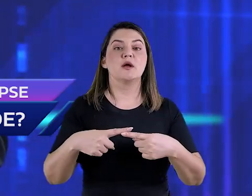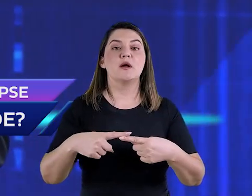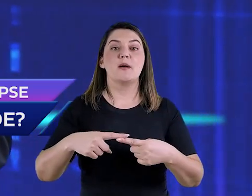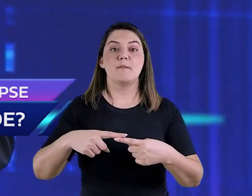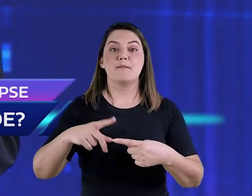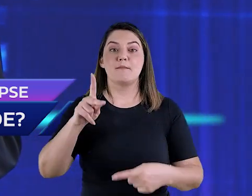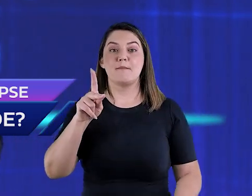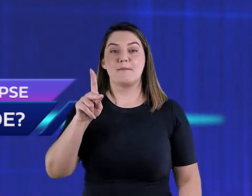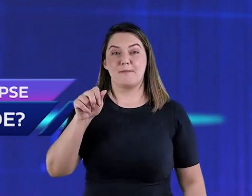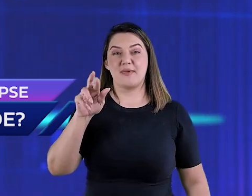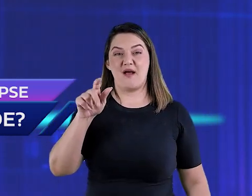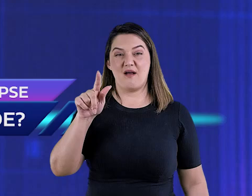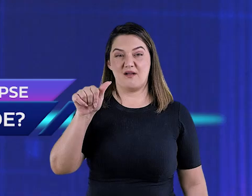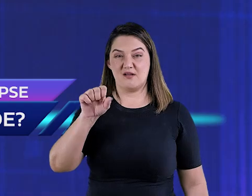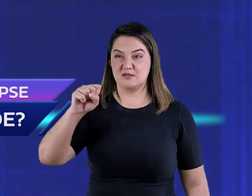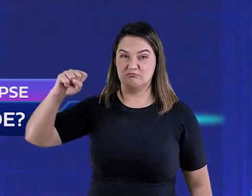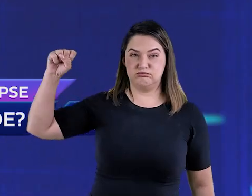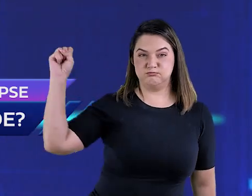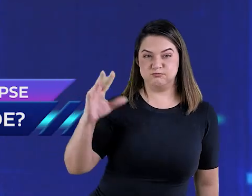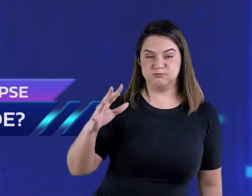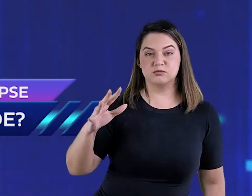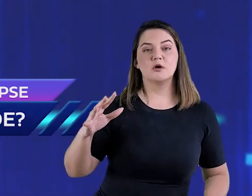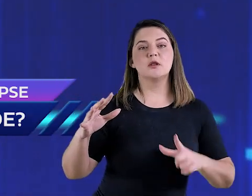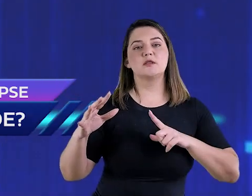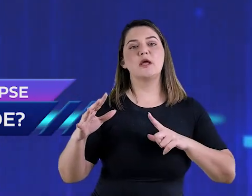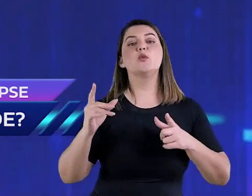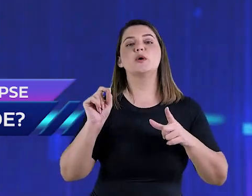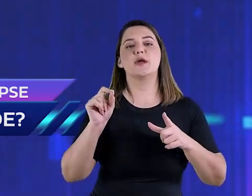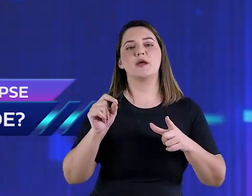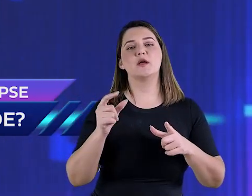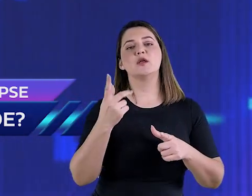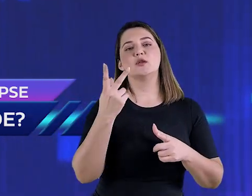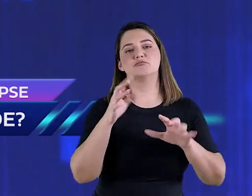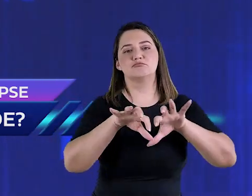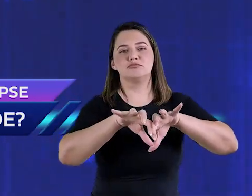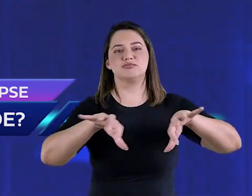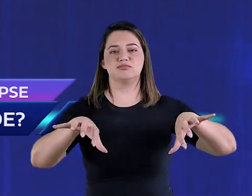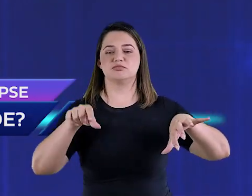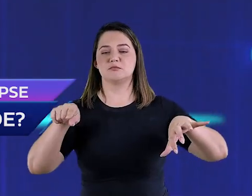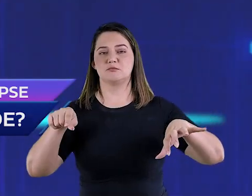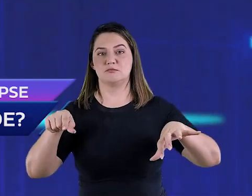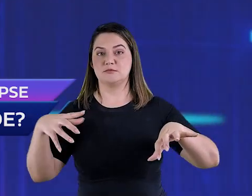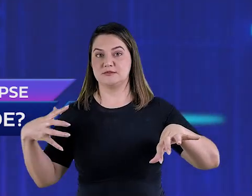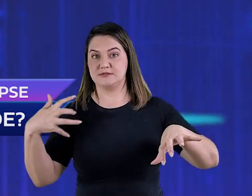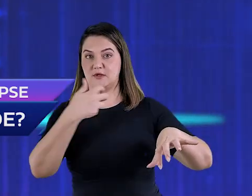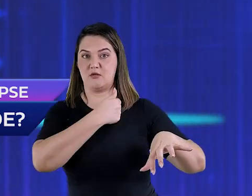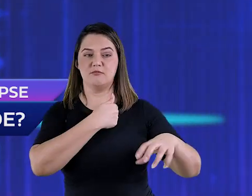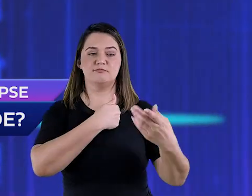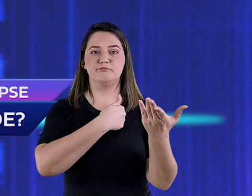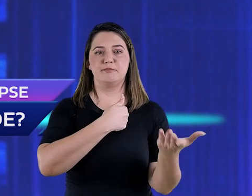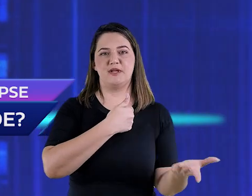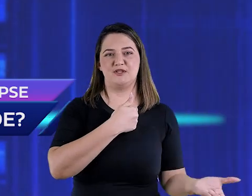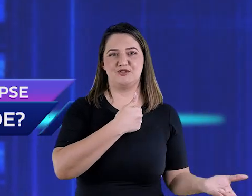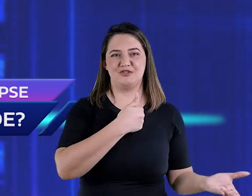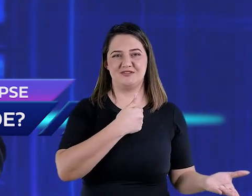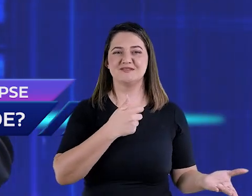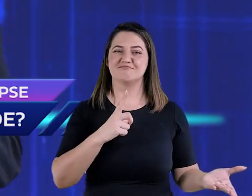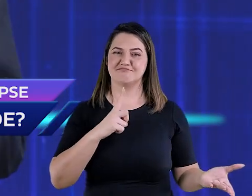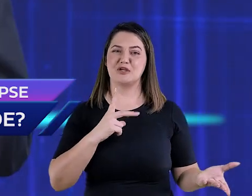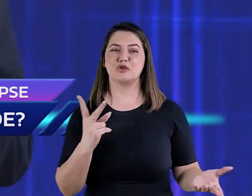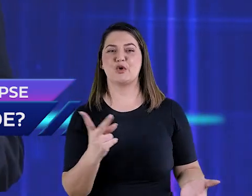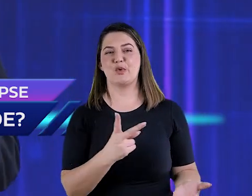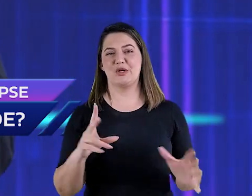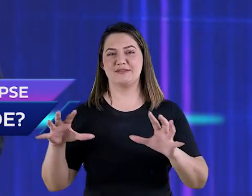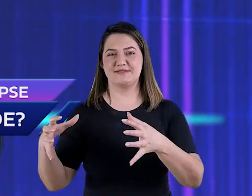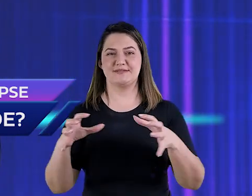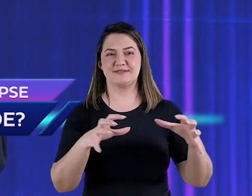caindo, encontramos o contraste entre os que se perdem e os que se salvam. Mas nesse mundo